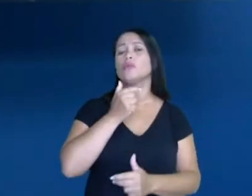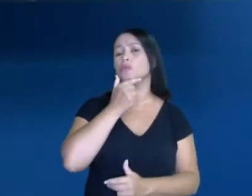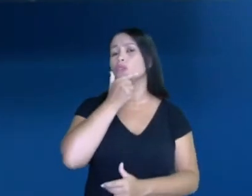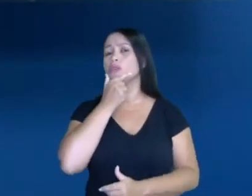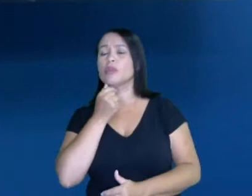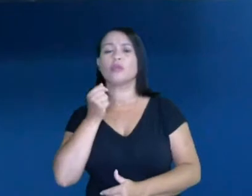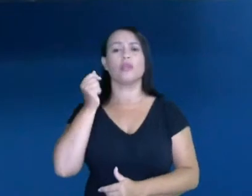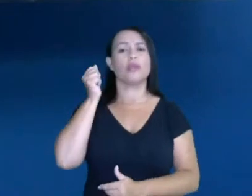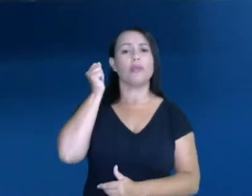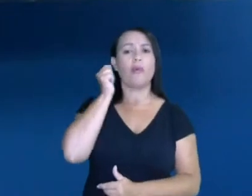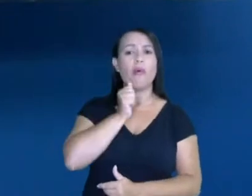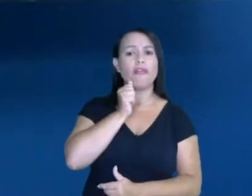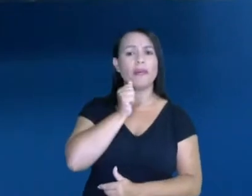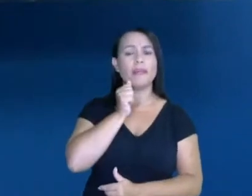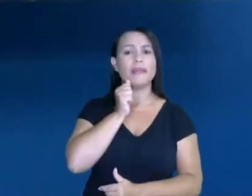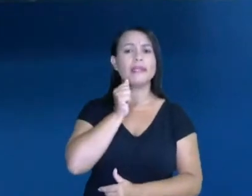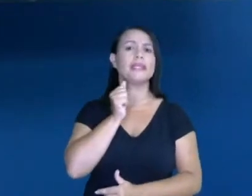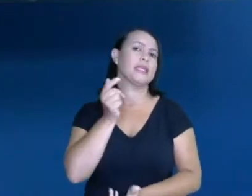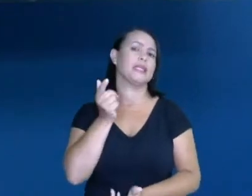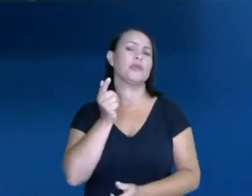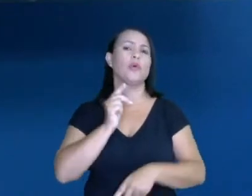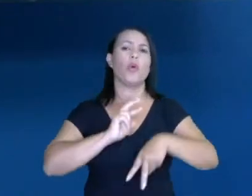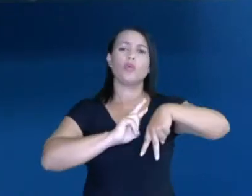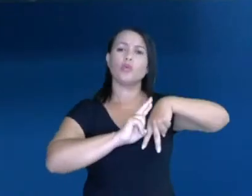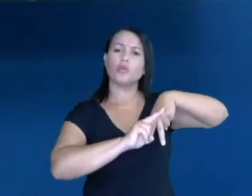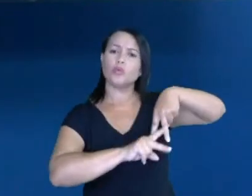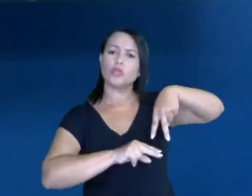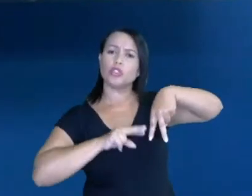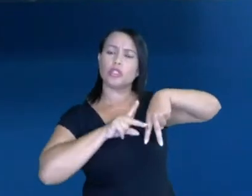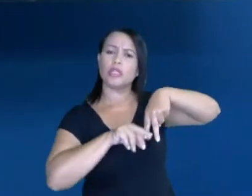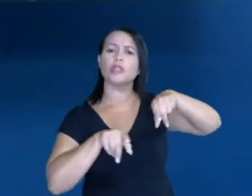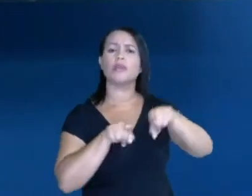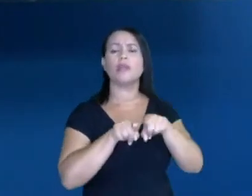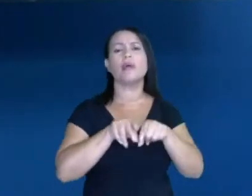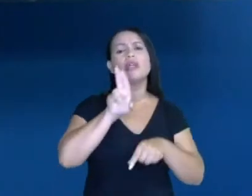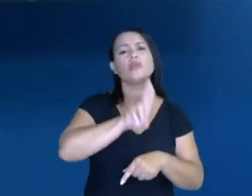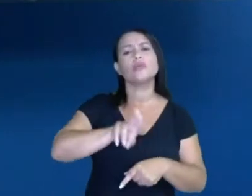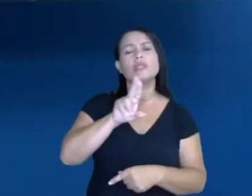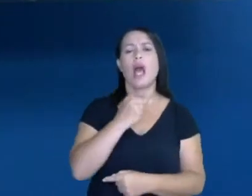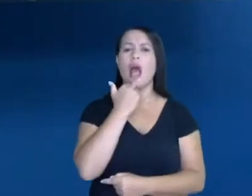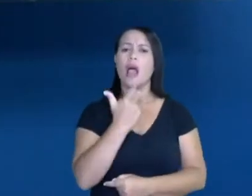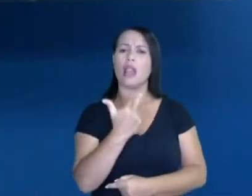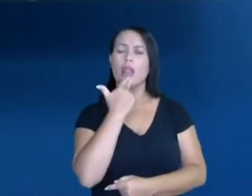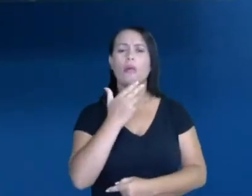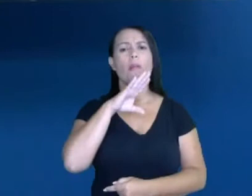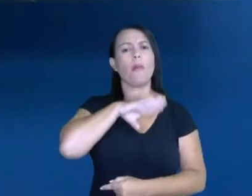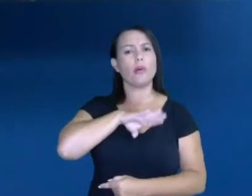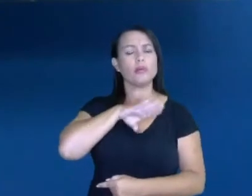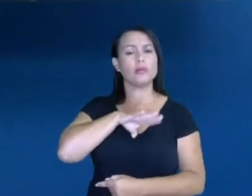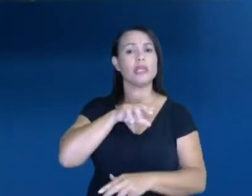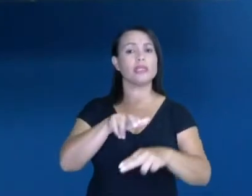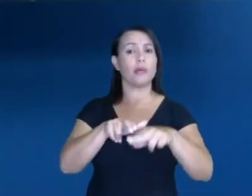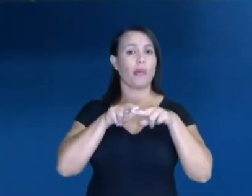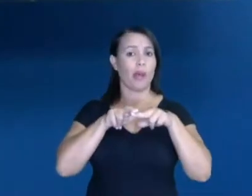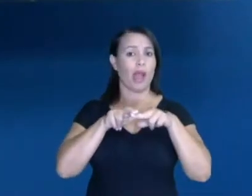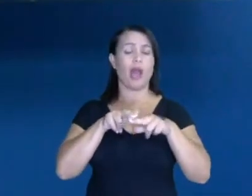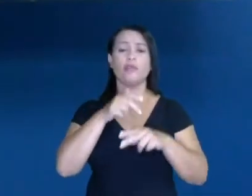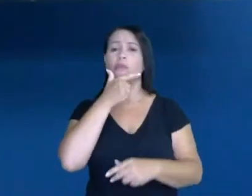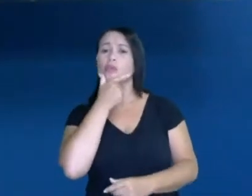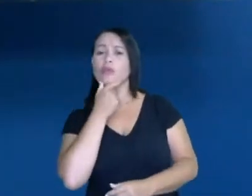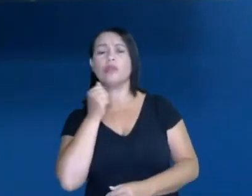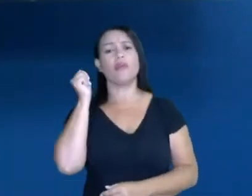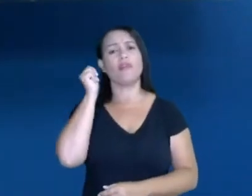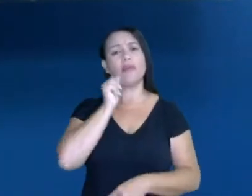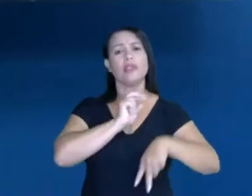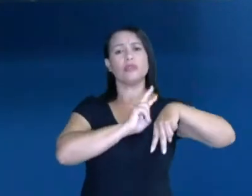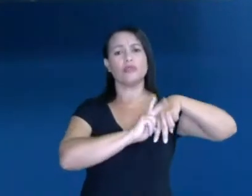ou feminino, ou seja, diferenças na forma de você utilizar a língua portuguesa por conta do gênero ou